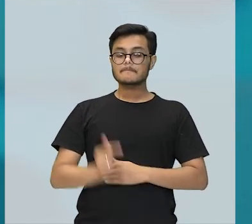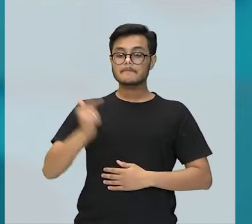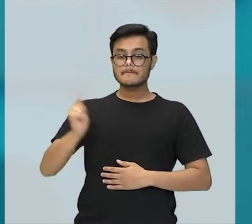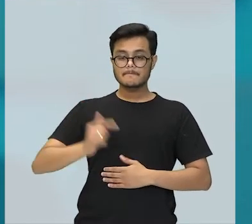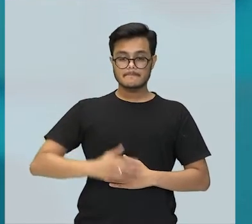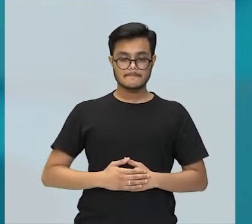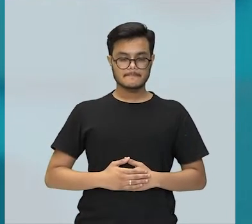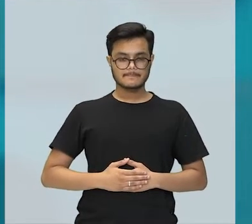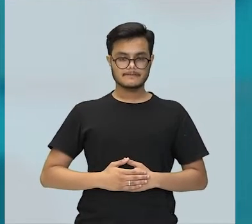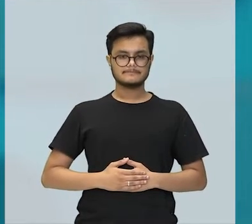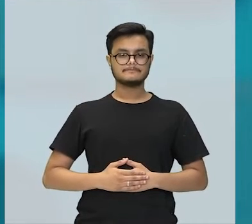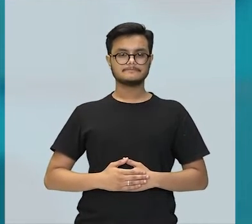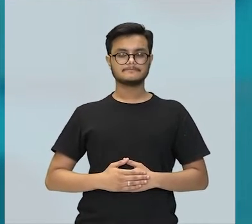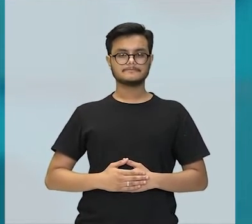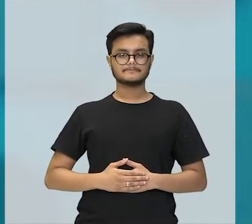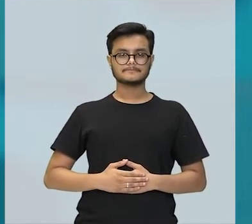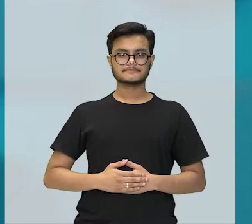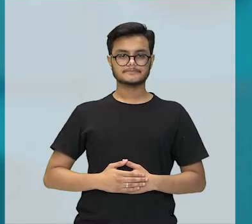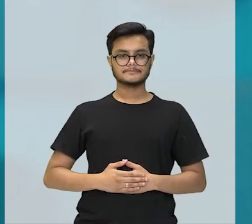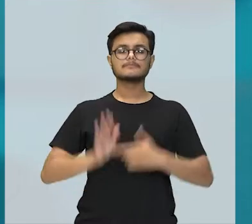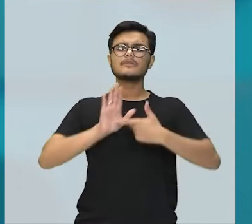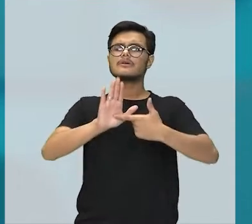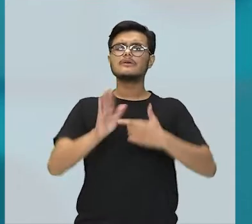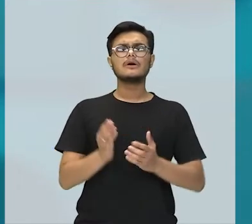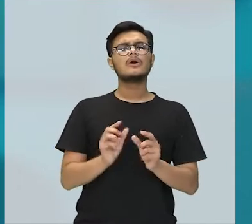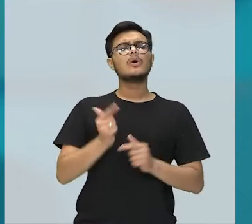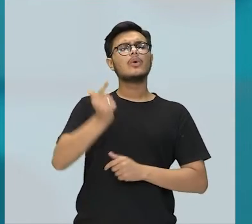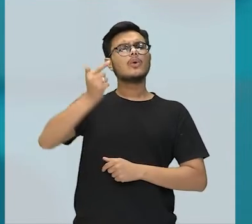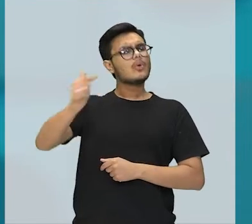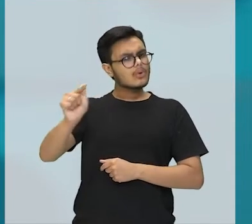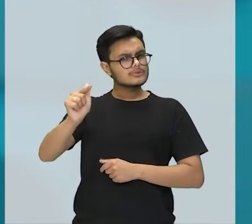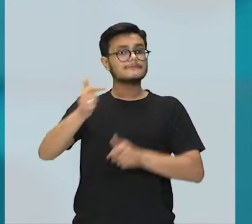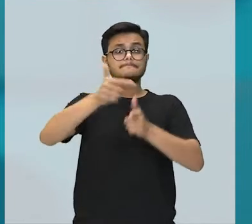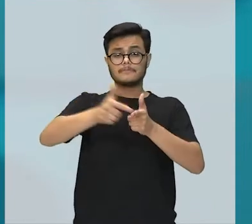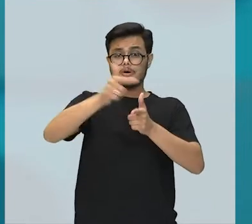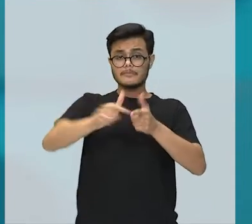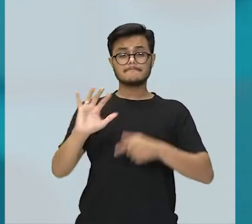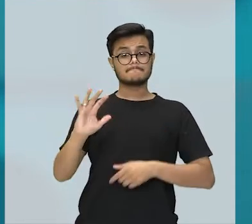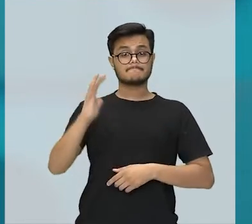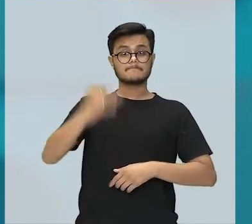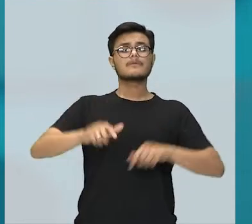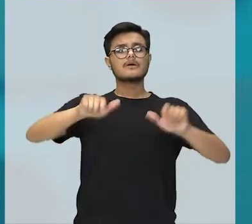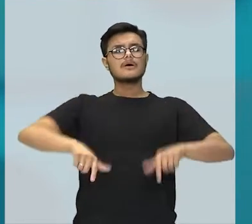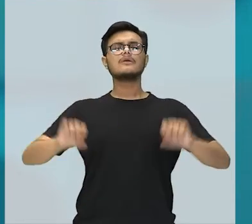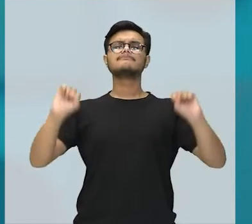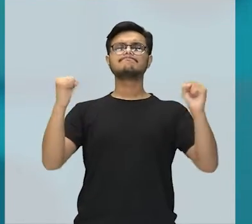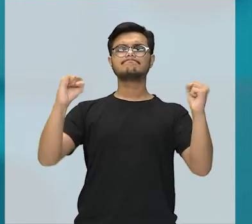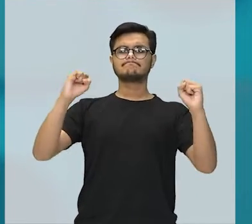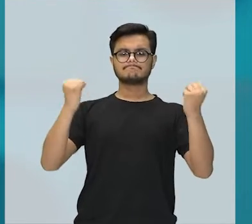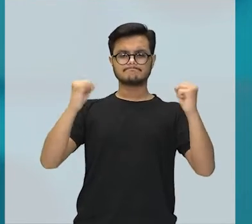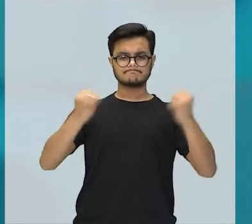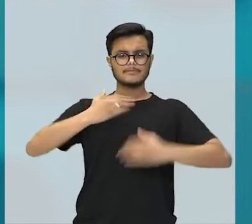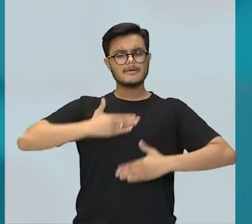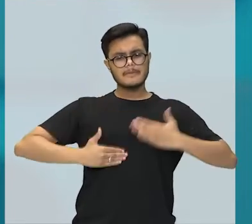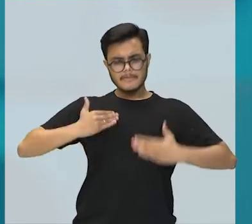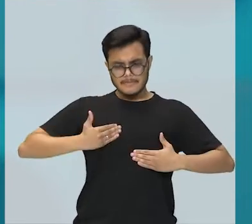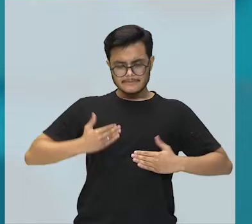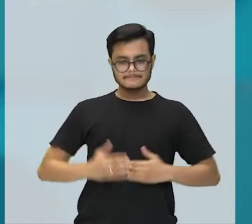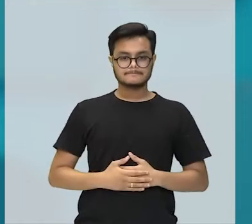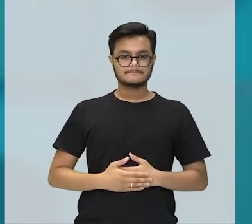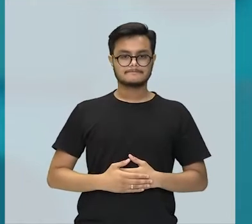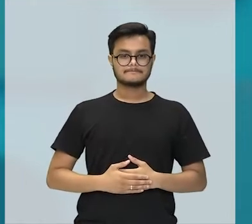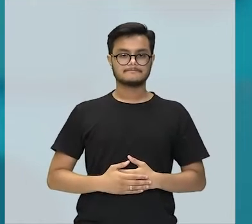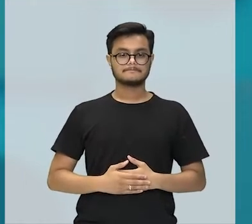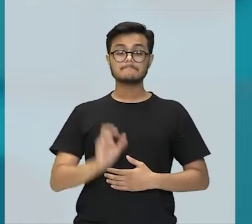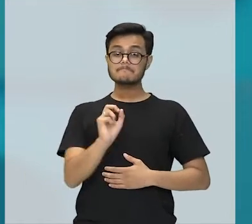Prosseguindo, eu quero apresentar um outro tipo de acidente que pode ocorrer durante uma prática de atividade física